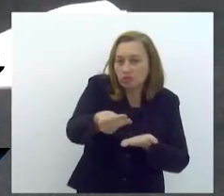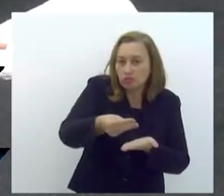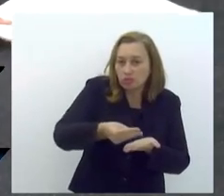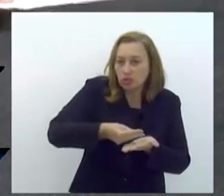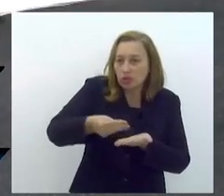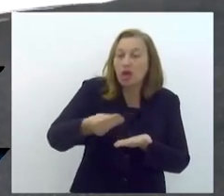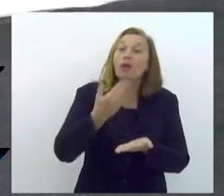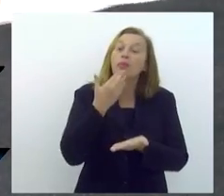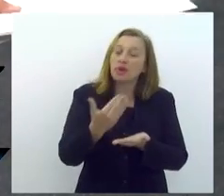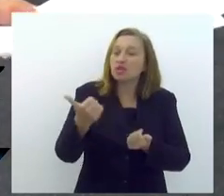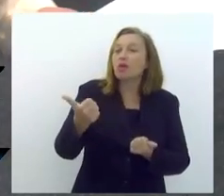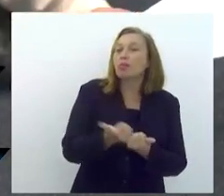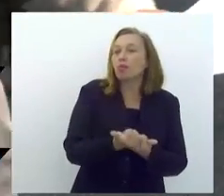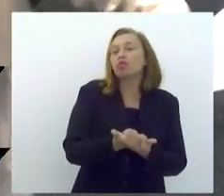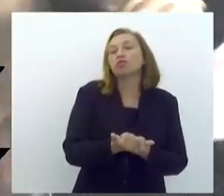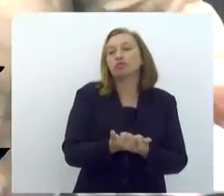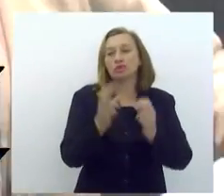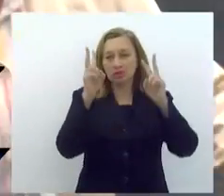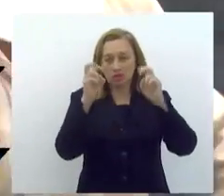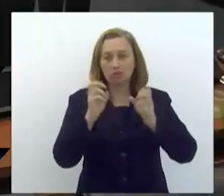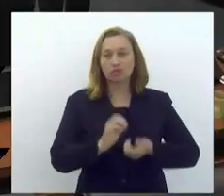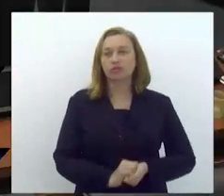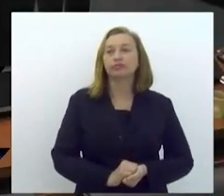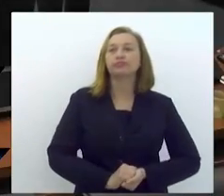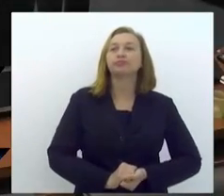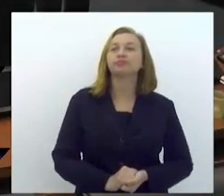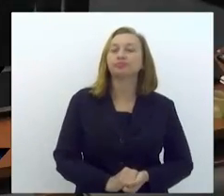para senhora e pedir apoio nessa causa